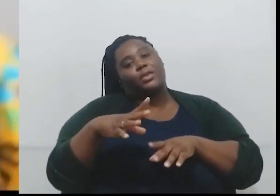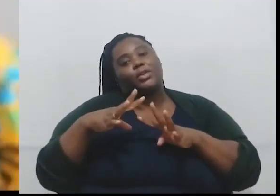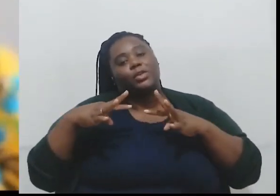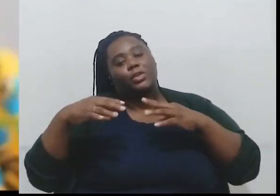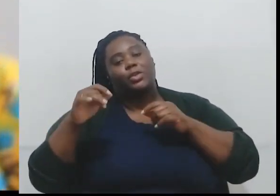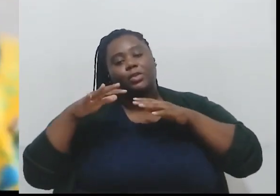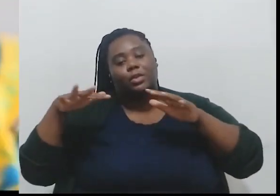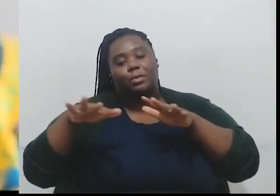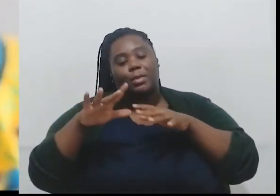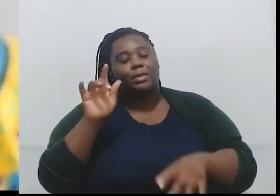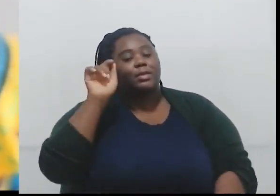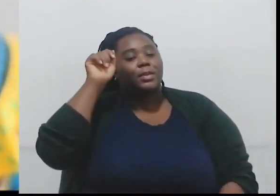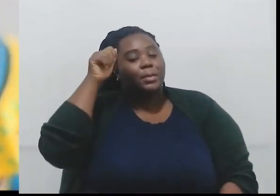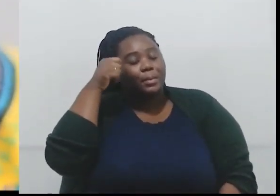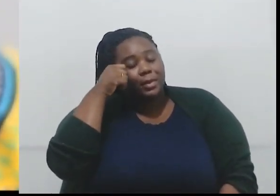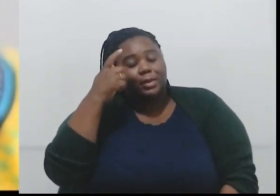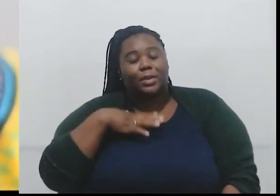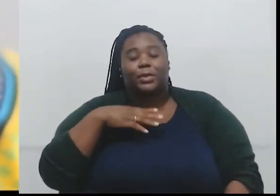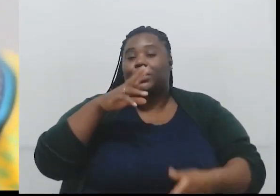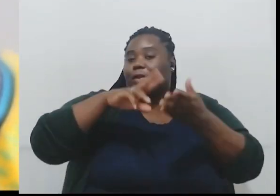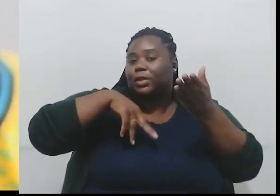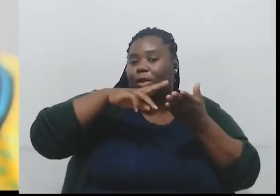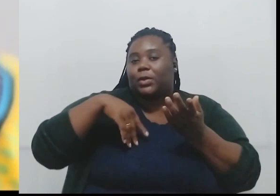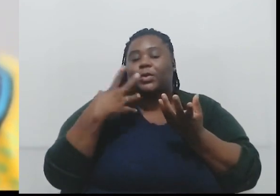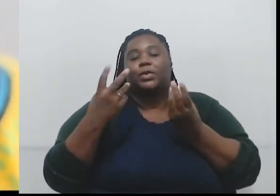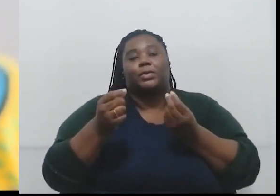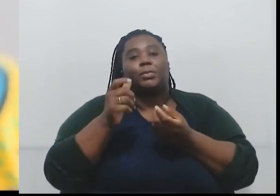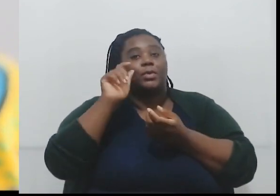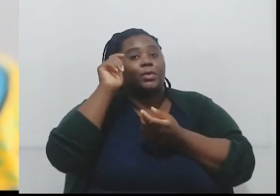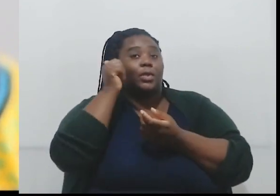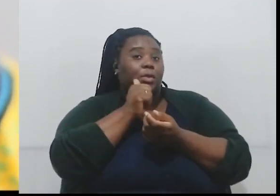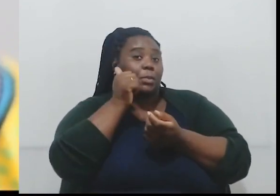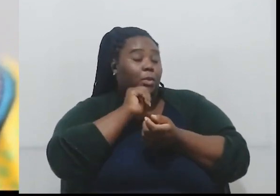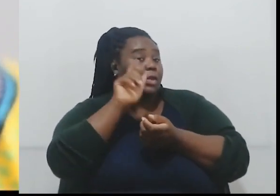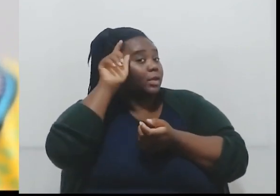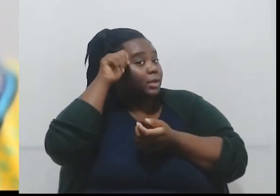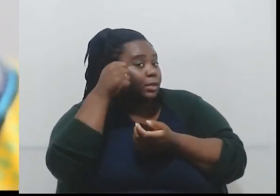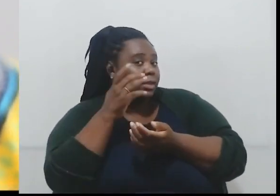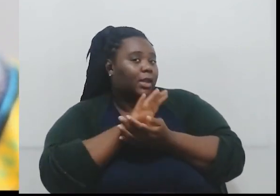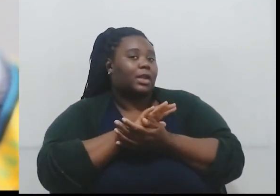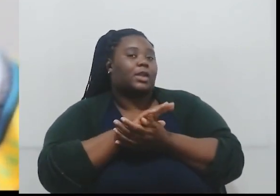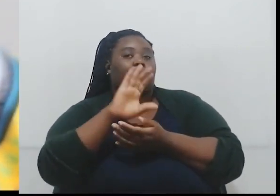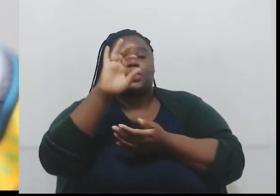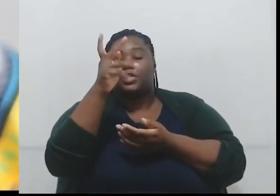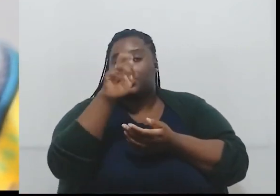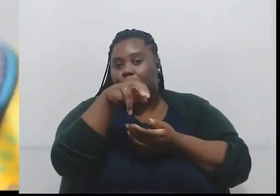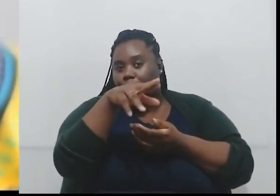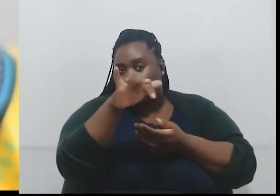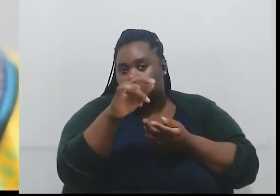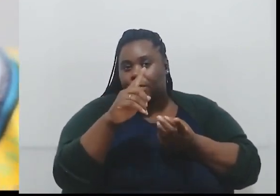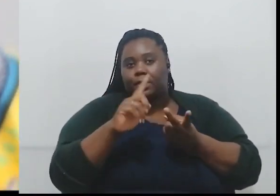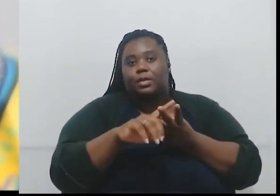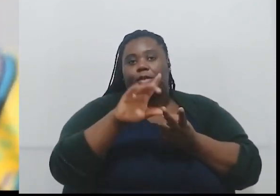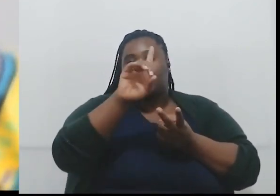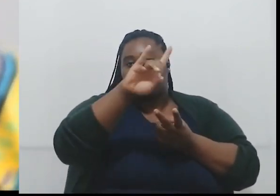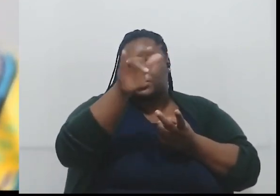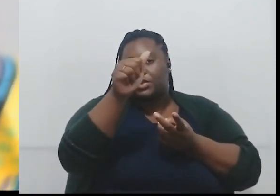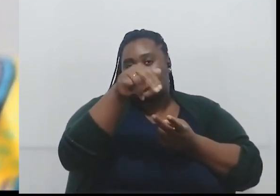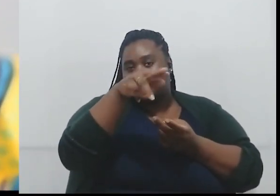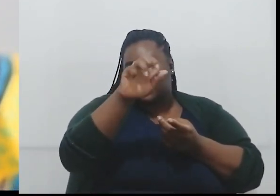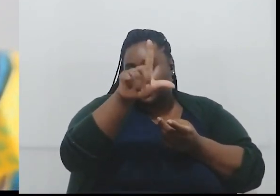manifestações pretas. Eu tenho lido muito as mulheres negras assim, a Chimamanda, a Djamila, a Cotirene,